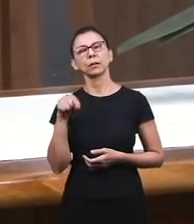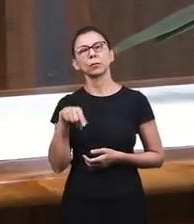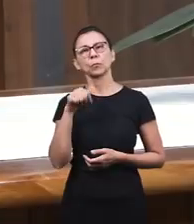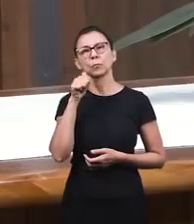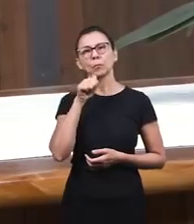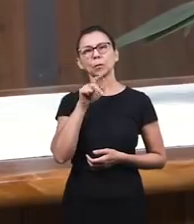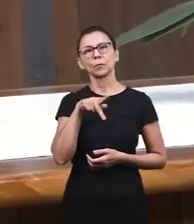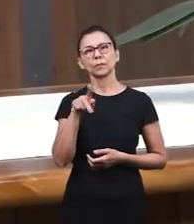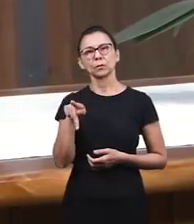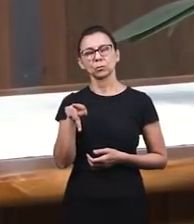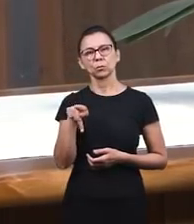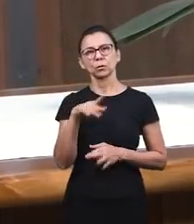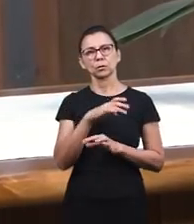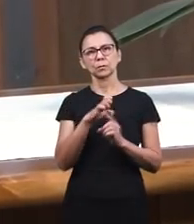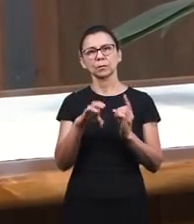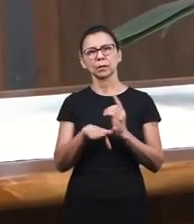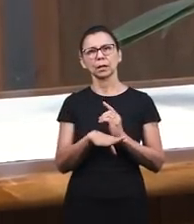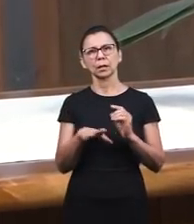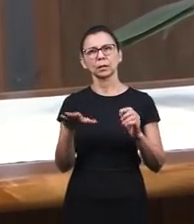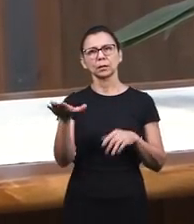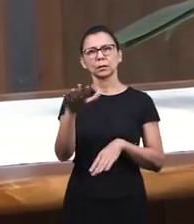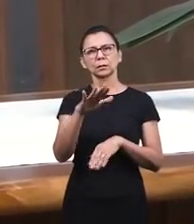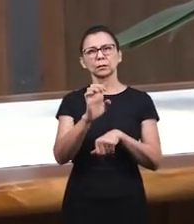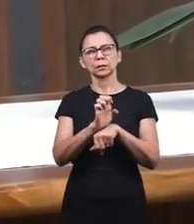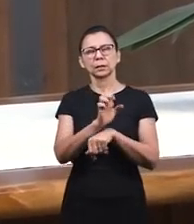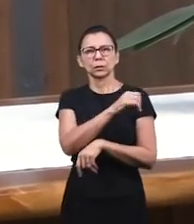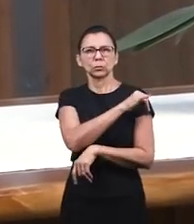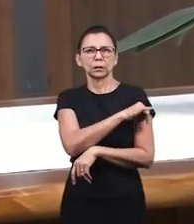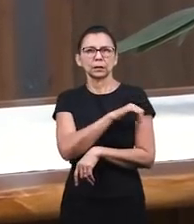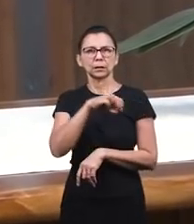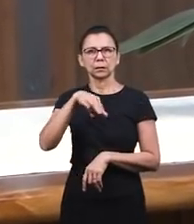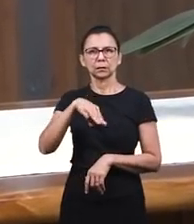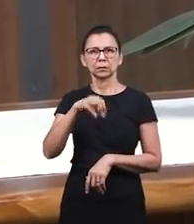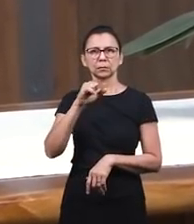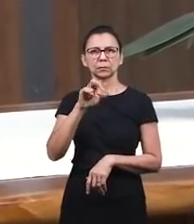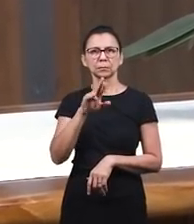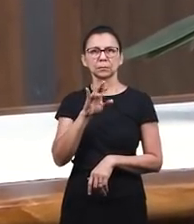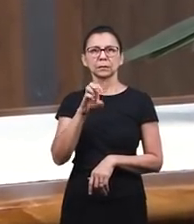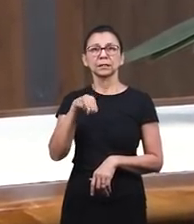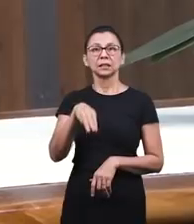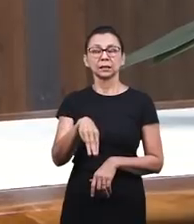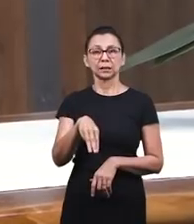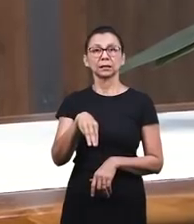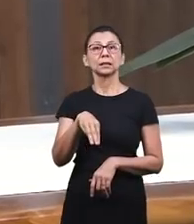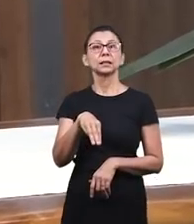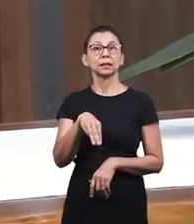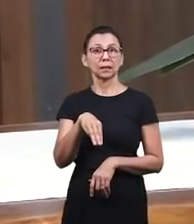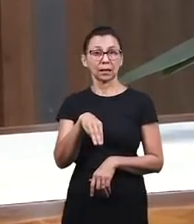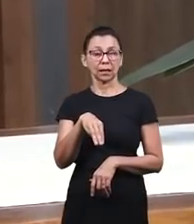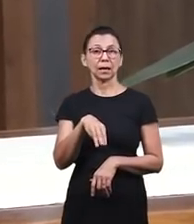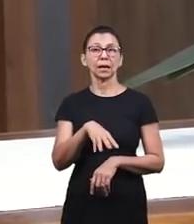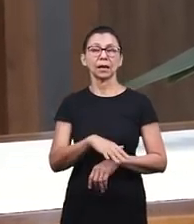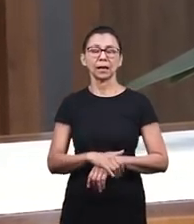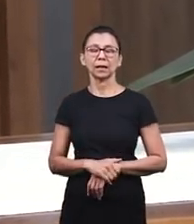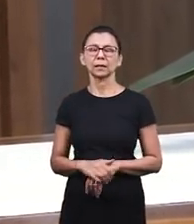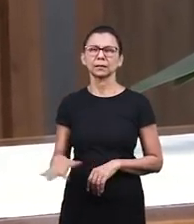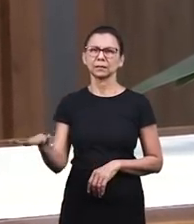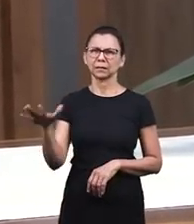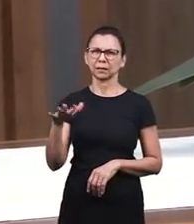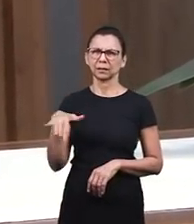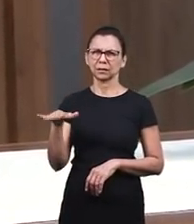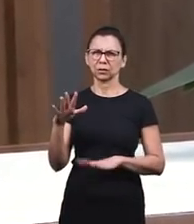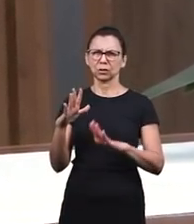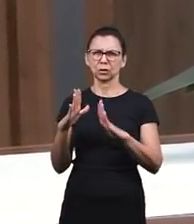uma professora de escola bíblica dominical do Rio de Janeiro. É a nossa irmã Miriam Pessoa Moreira. Ela é de Visconde de